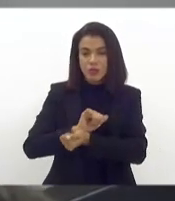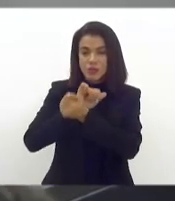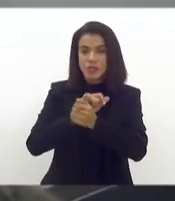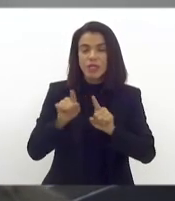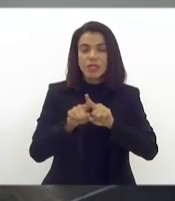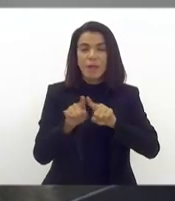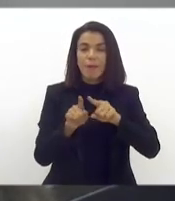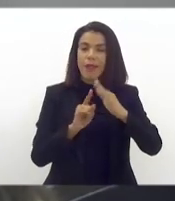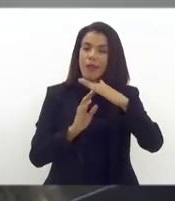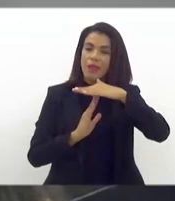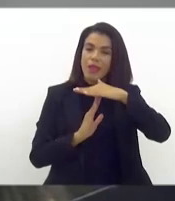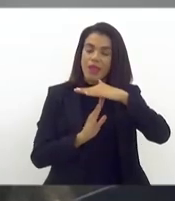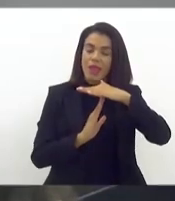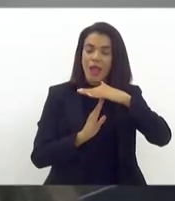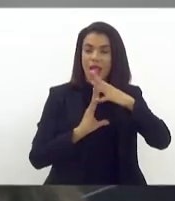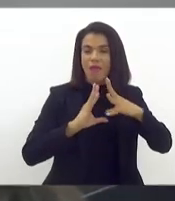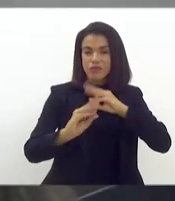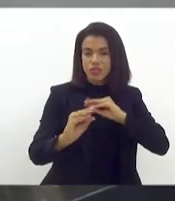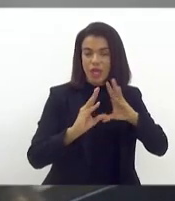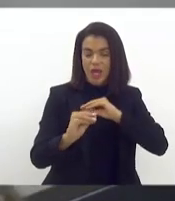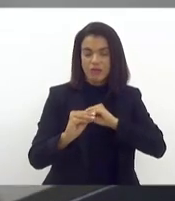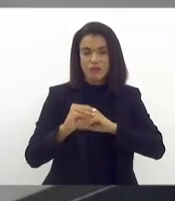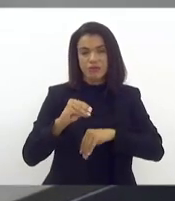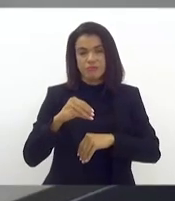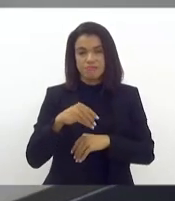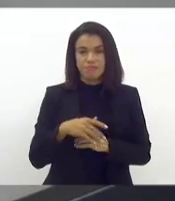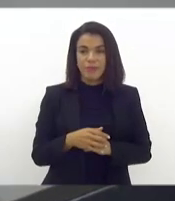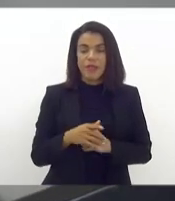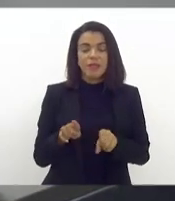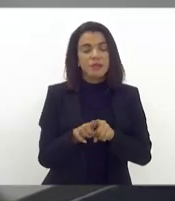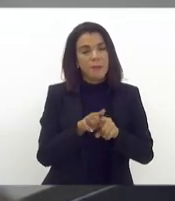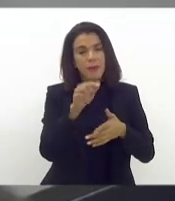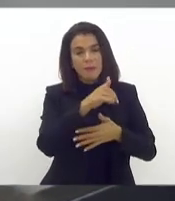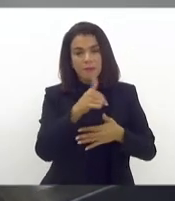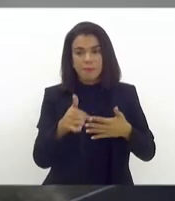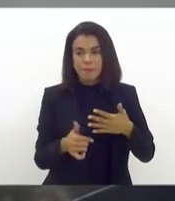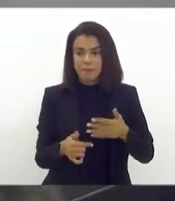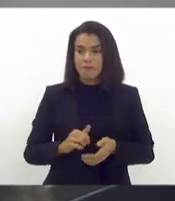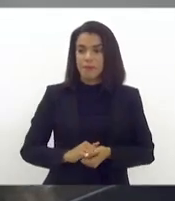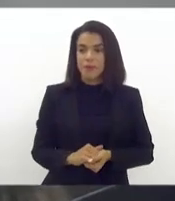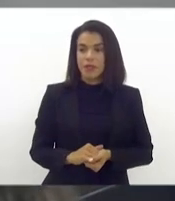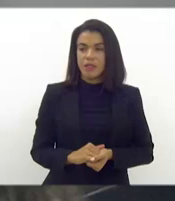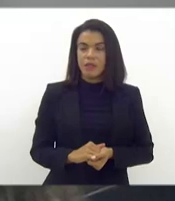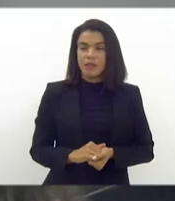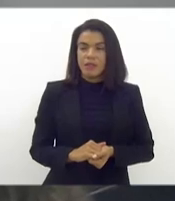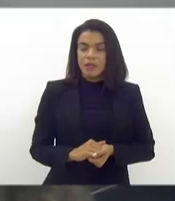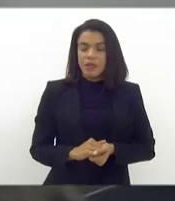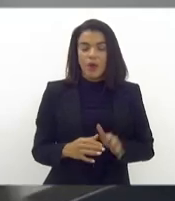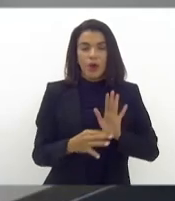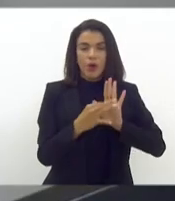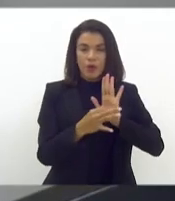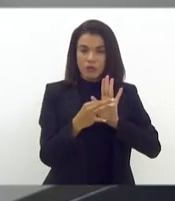refugiados nas empresas prestadoras de serviços ao Estado do Rio de Janeiro e dá outras providências. O